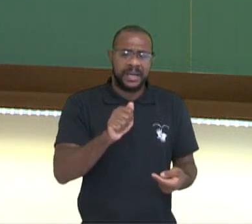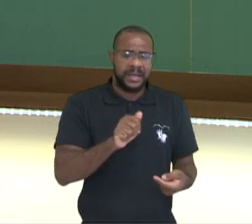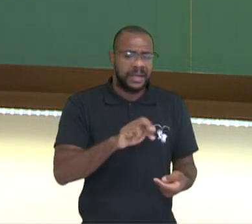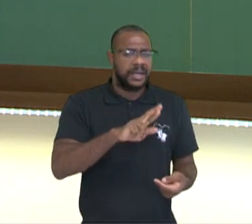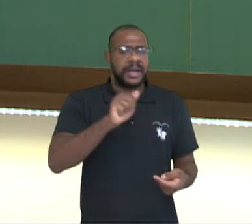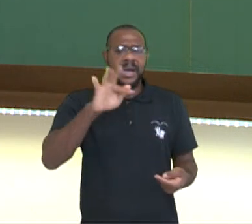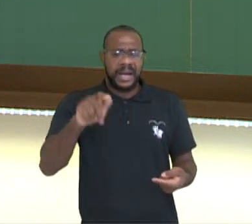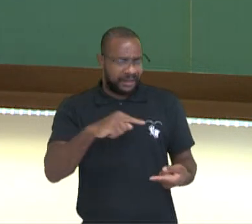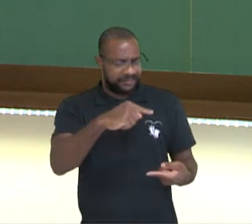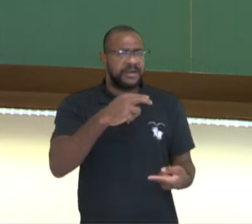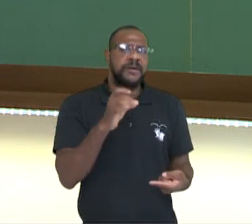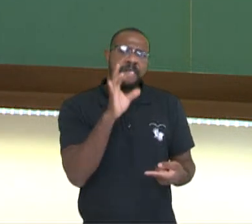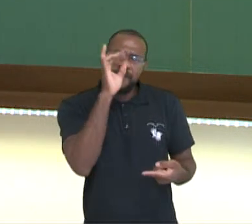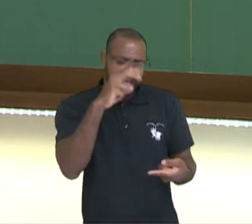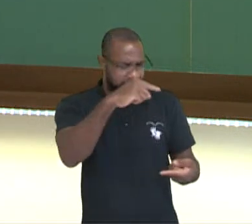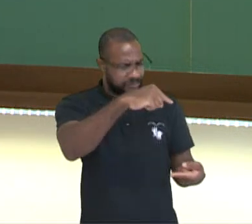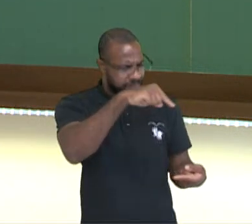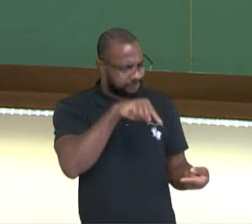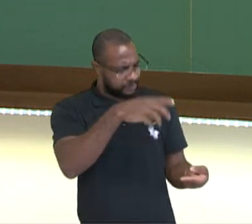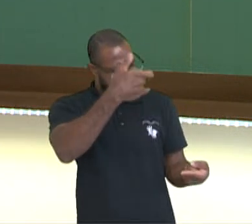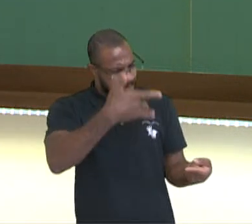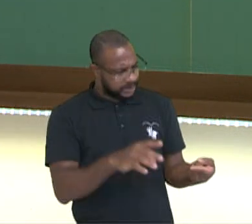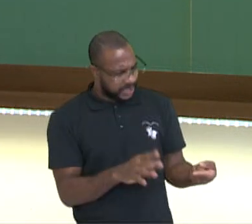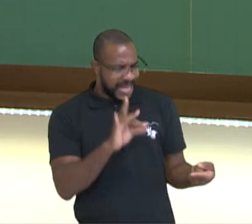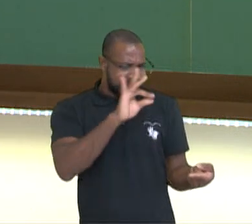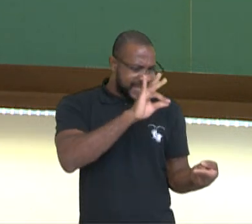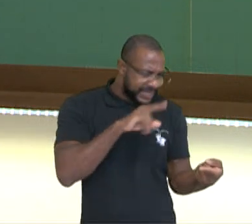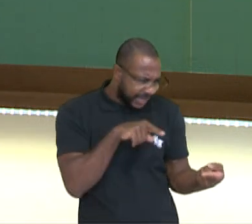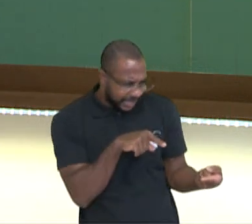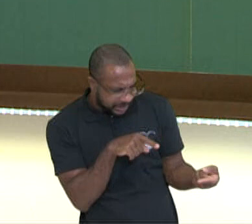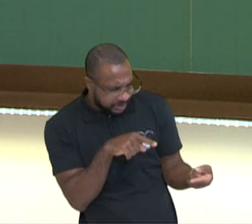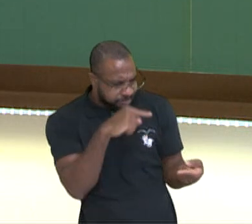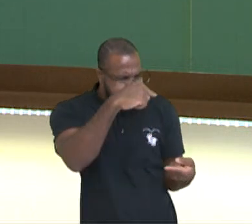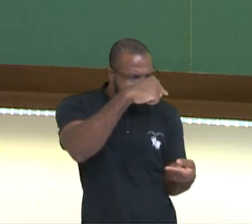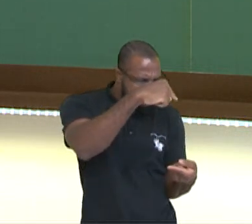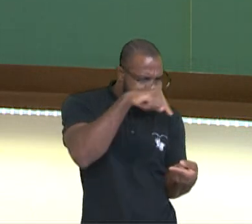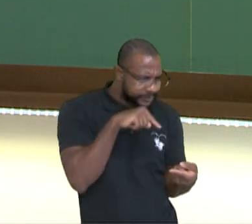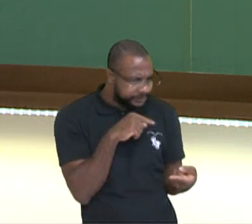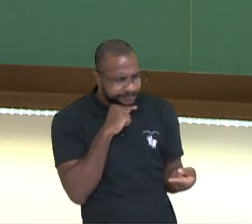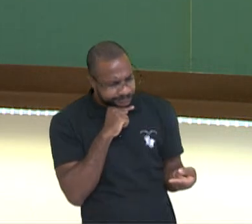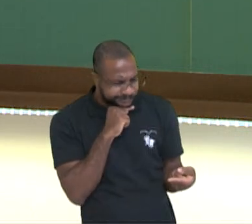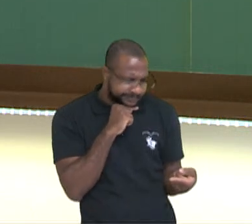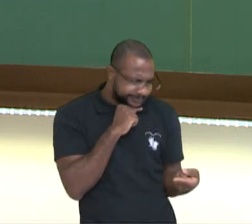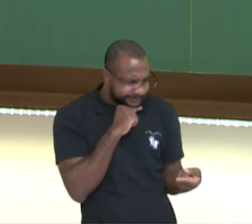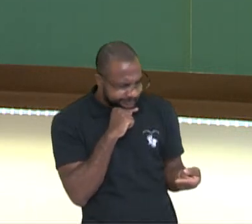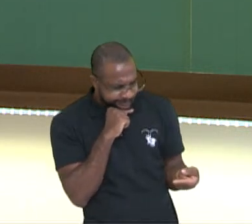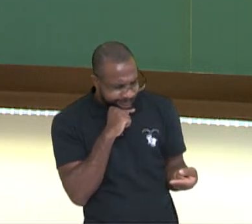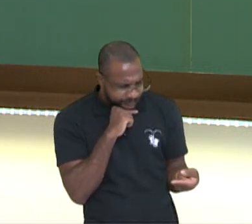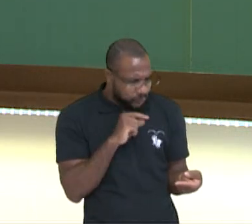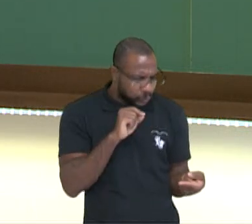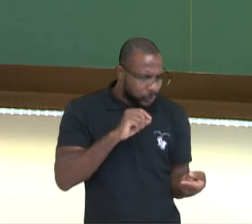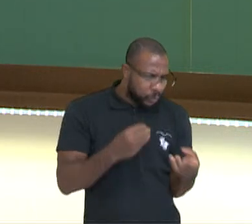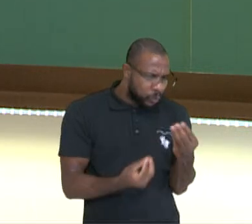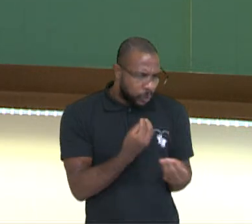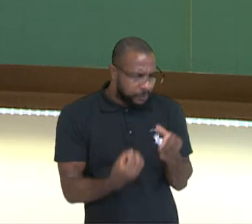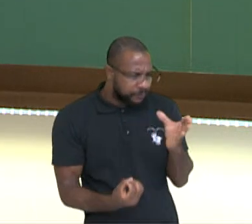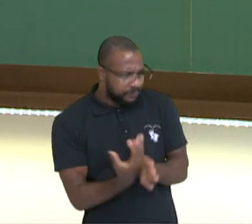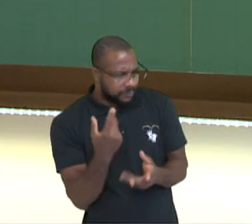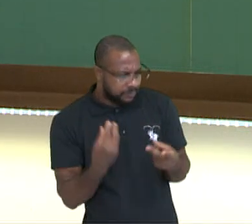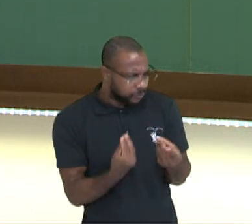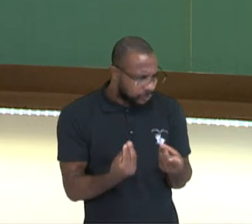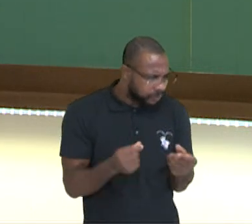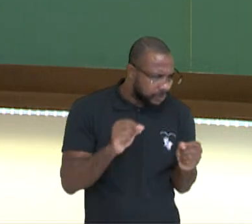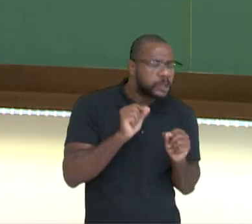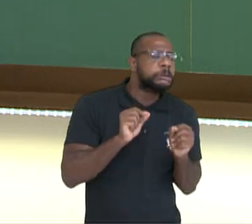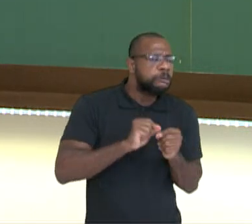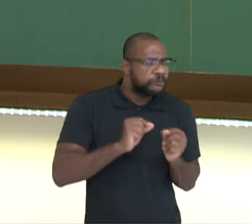e depois perceba se essa descrição tem muito mais a ver com você, sujeito que está olhando para o objeto e conhecendo, ou se